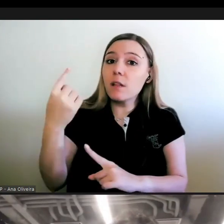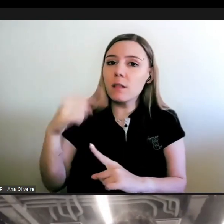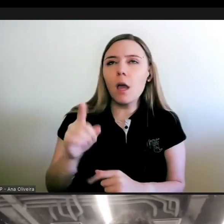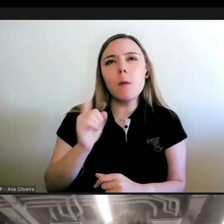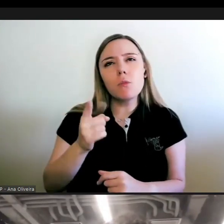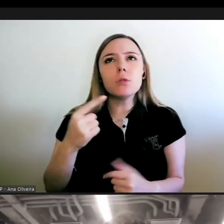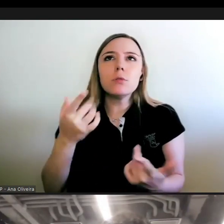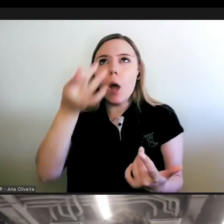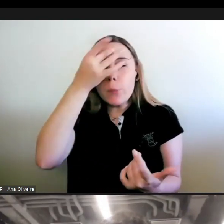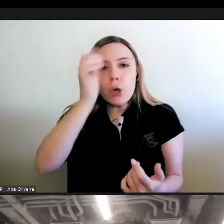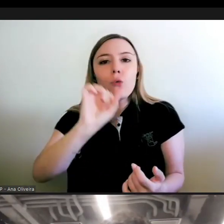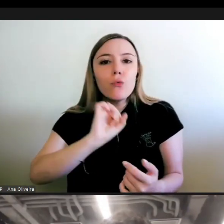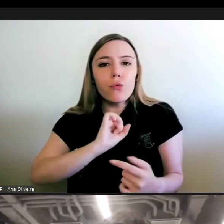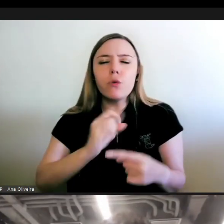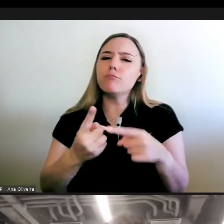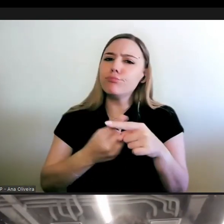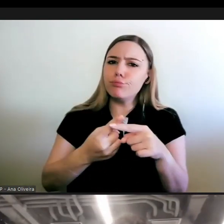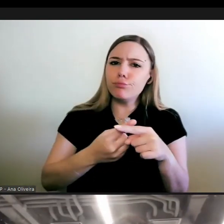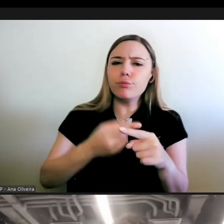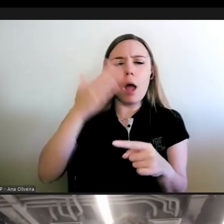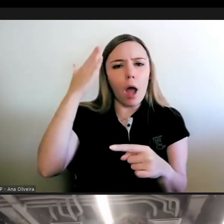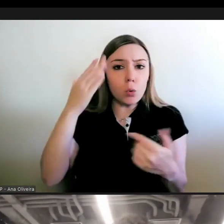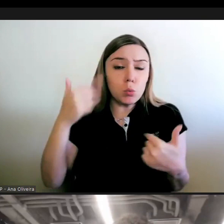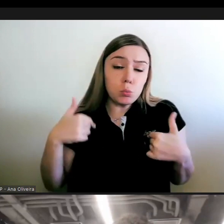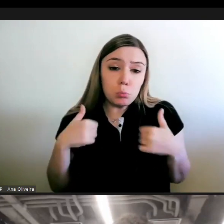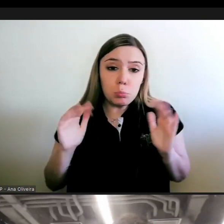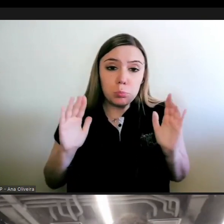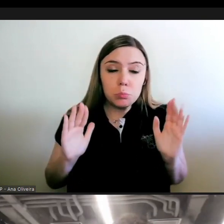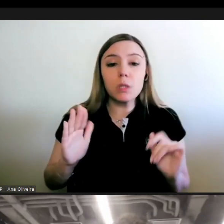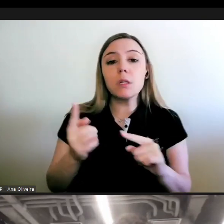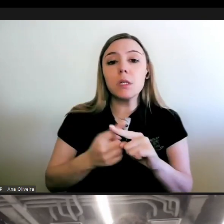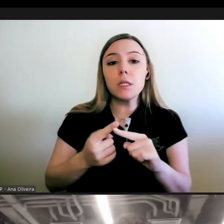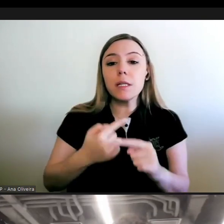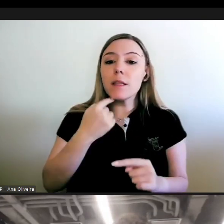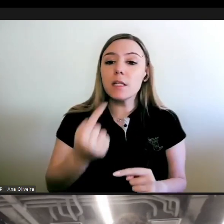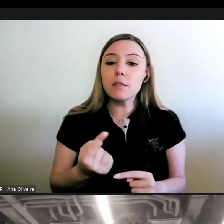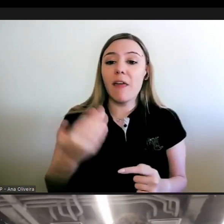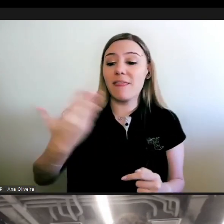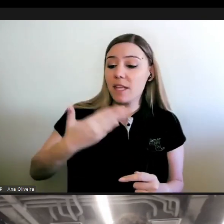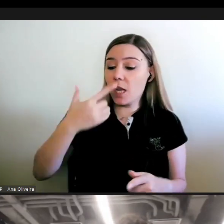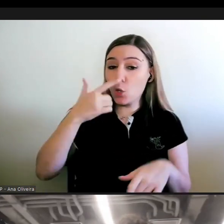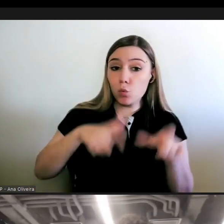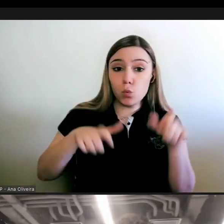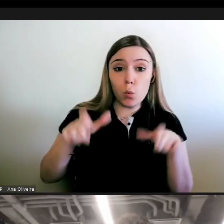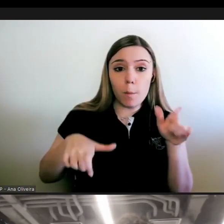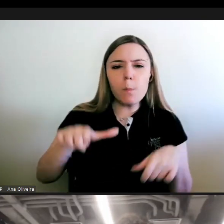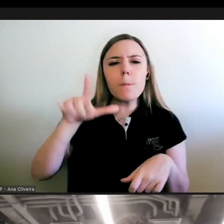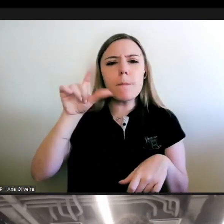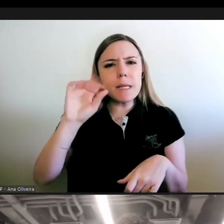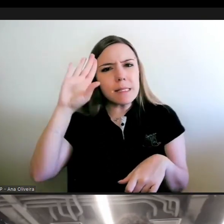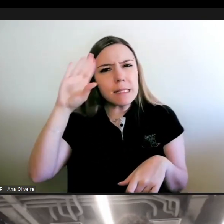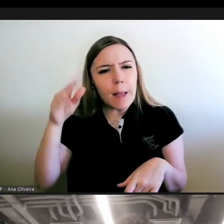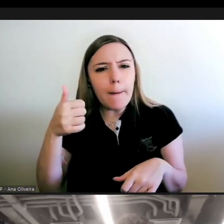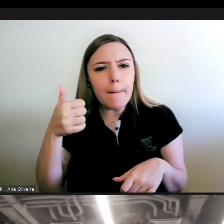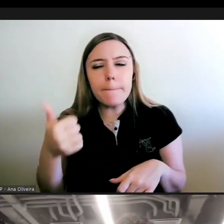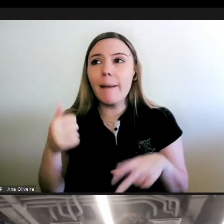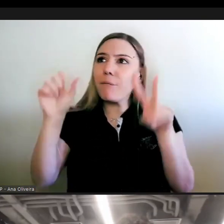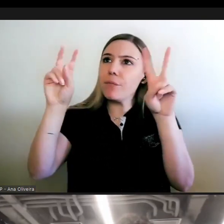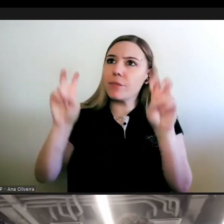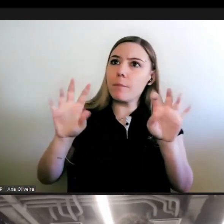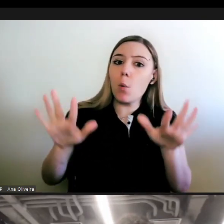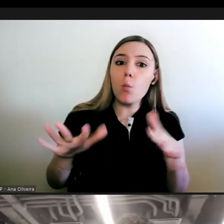interessante, além de utilizarmos a expressão direitos humanos e de sabermos exatamente de que estamos a